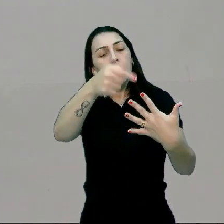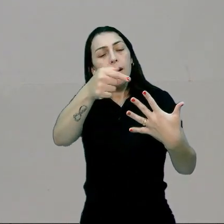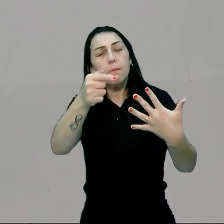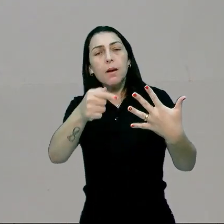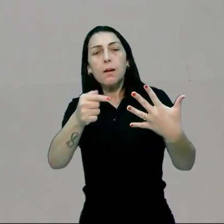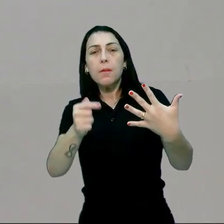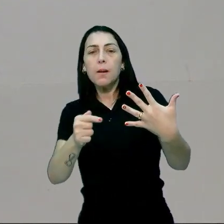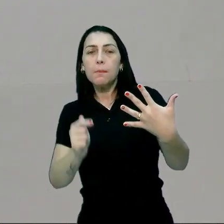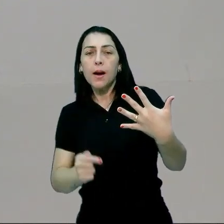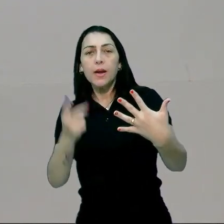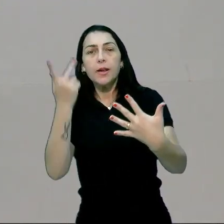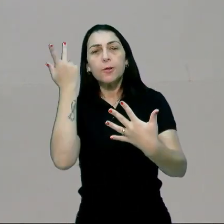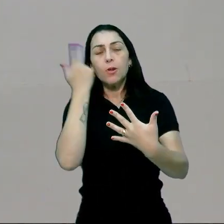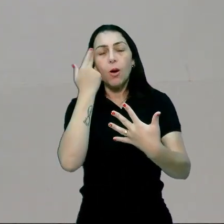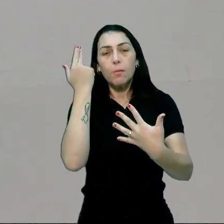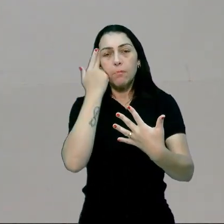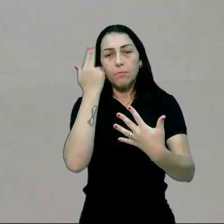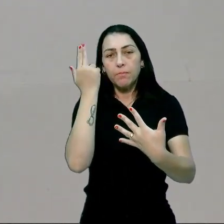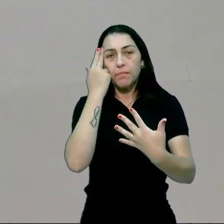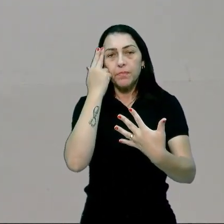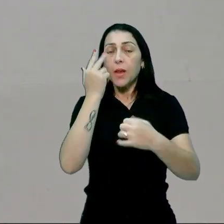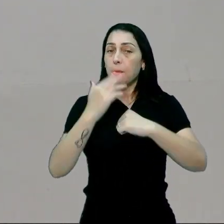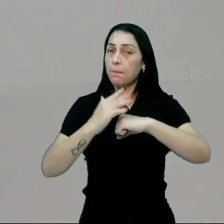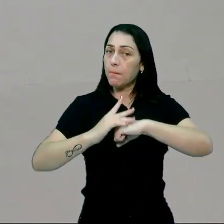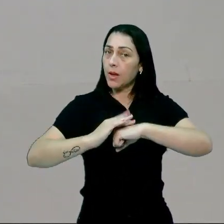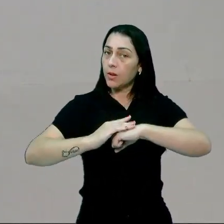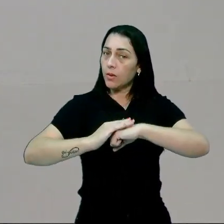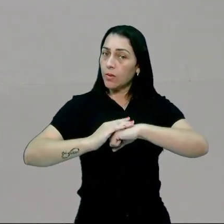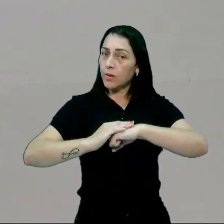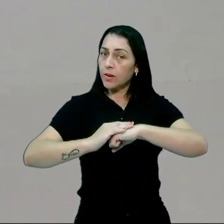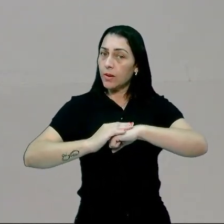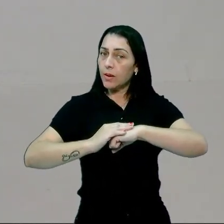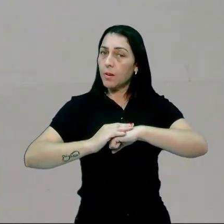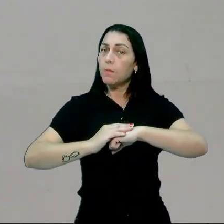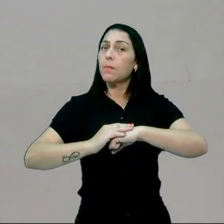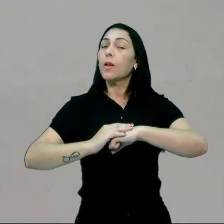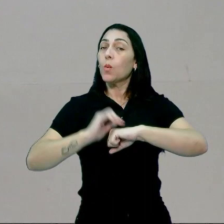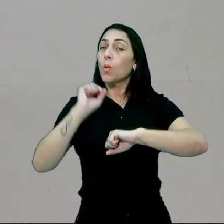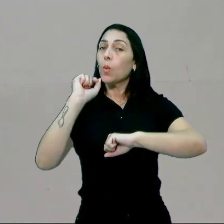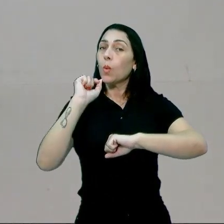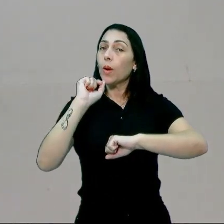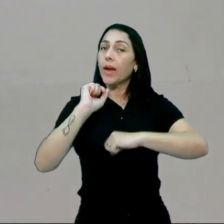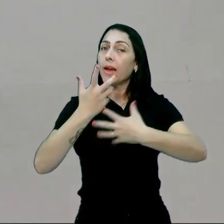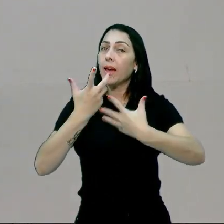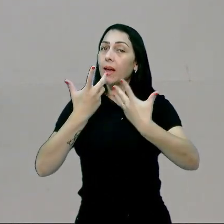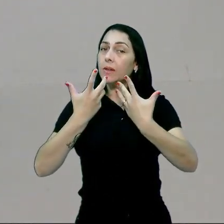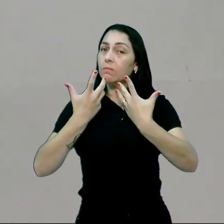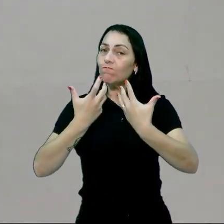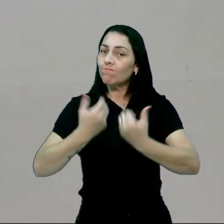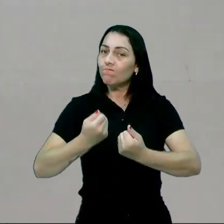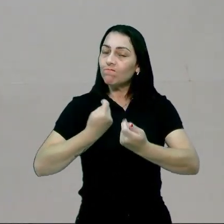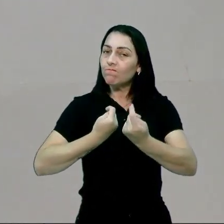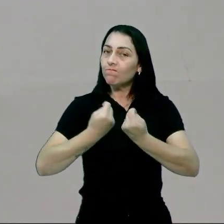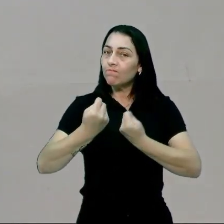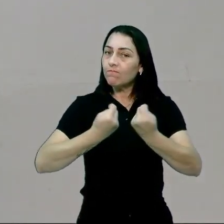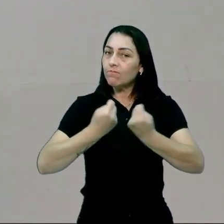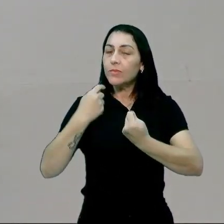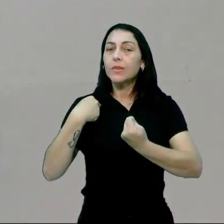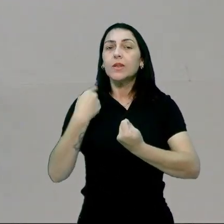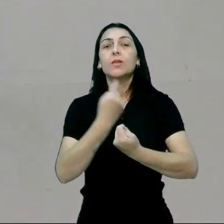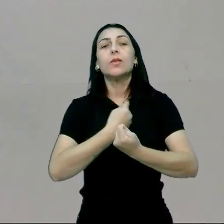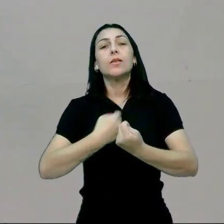classificação entre normalidade e patológico se dá pela regularidade. Aí eu posso observar, na